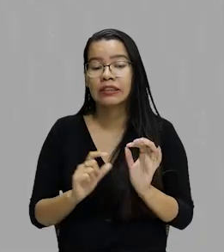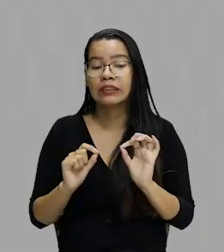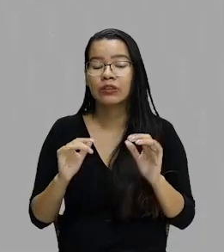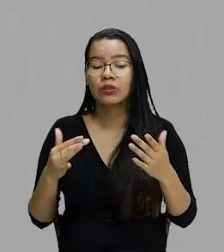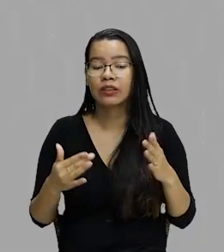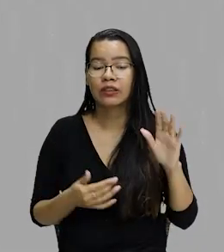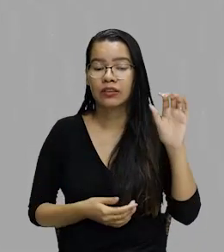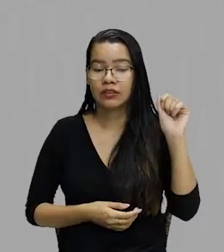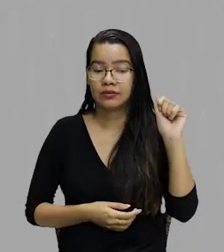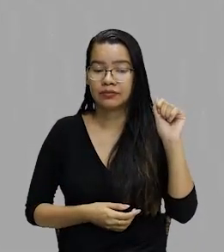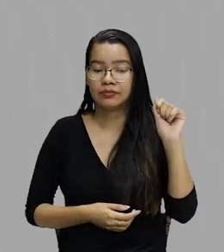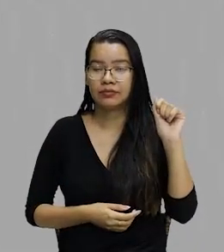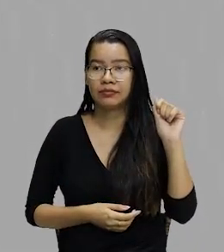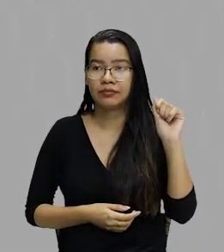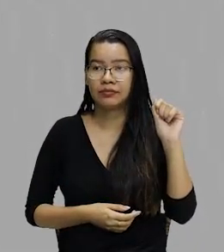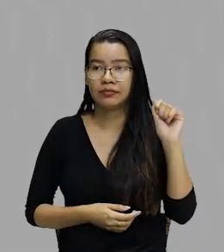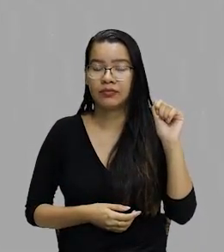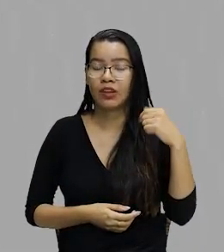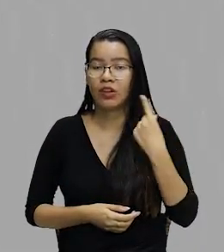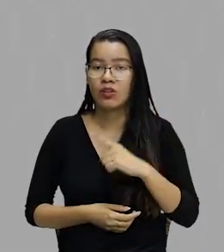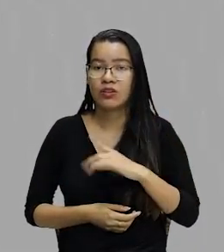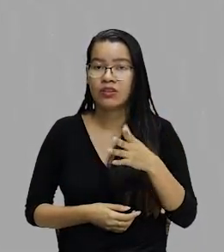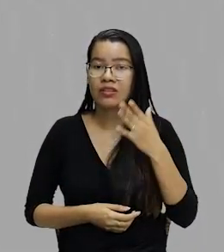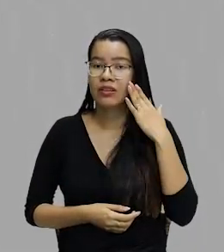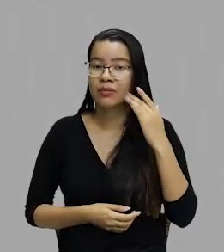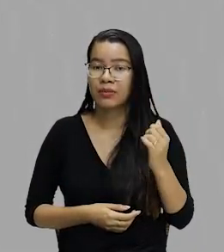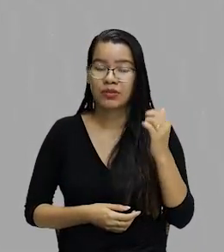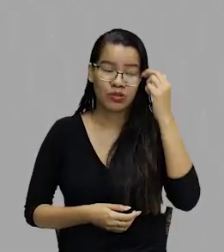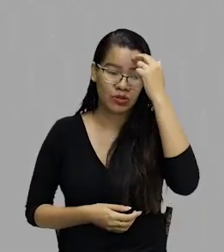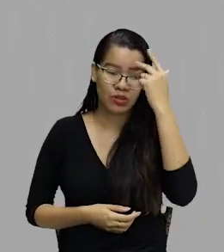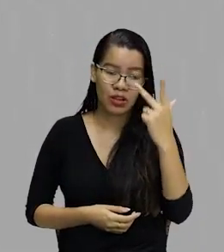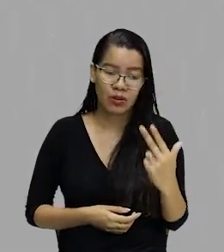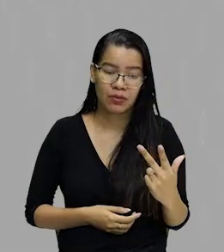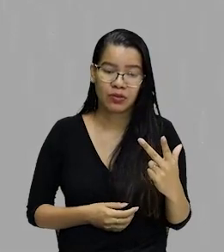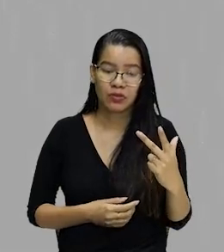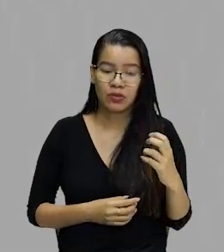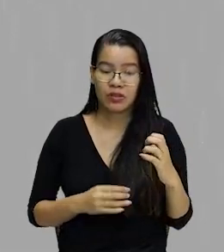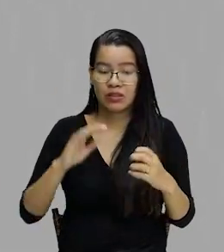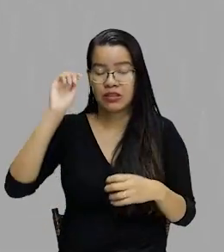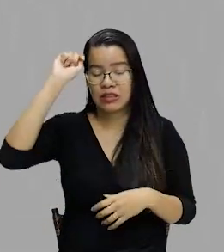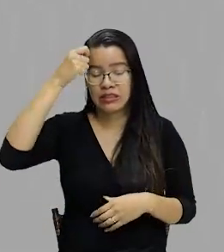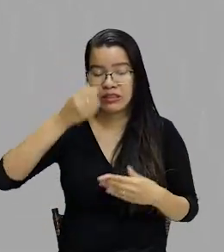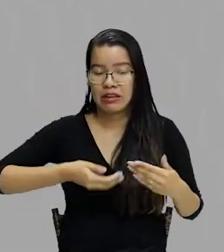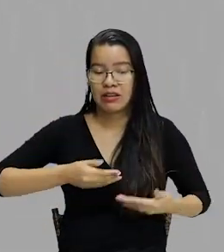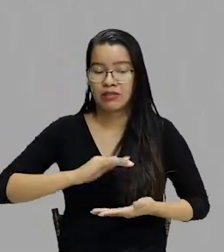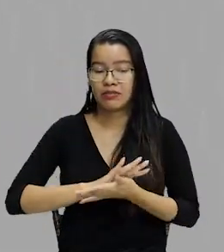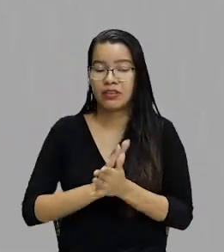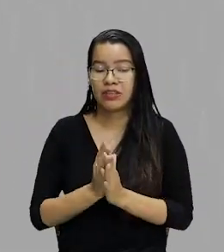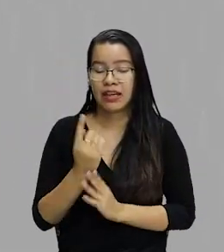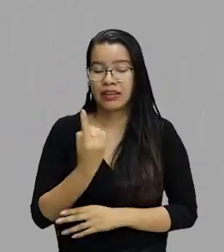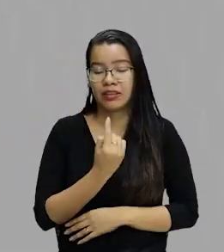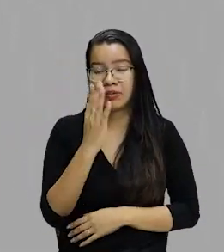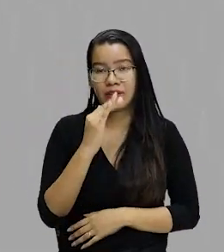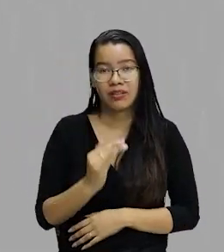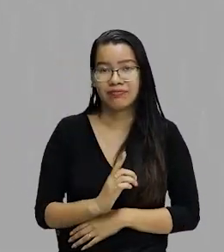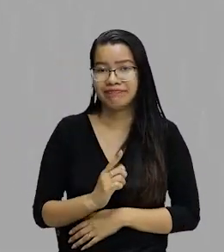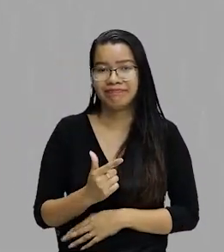de fugas. Bom, não é muito bem isso que a gente sabe historicamente dentro desse escravismo, desse trabalho escravo, dessa escravidão no Brasil.